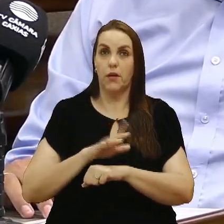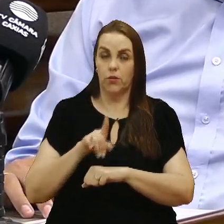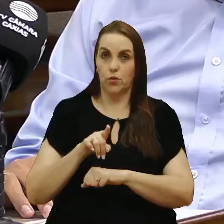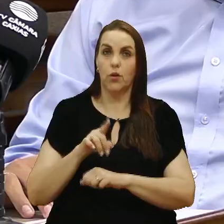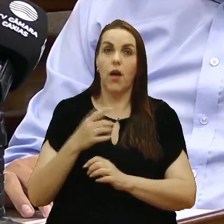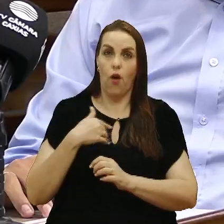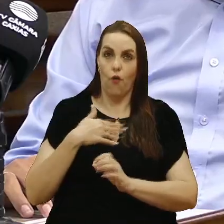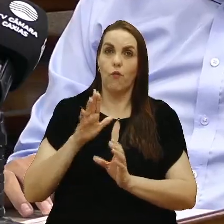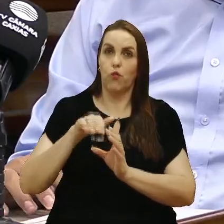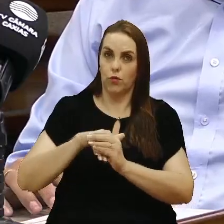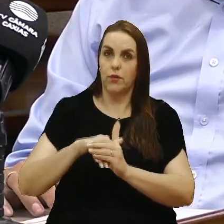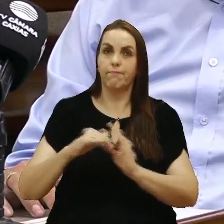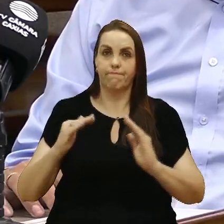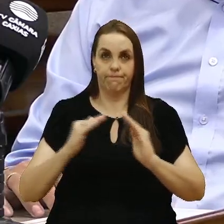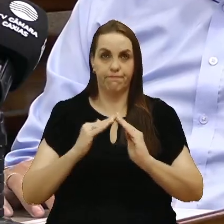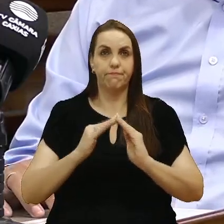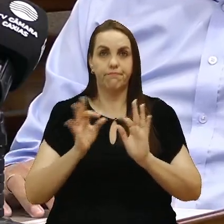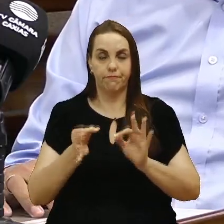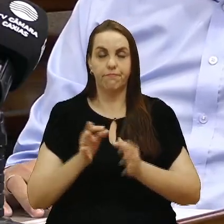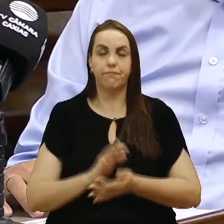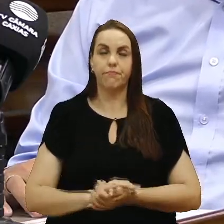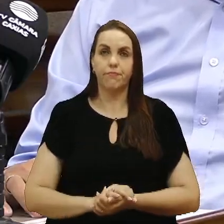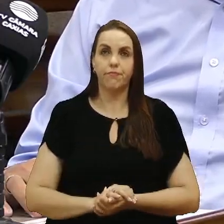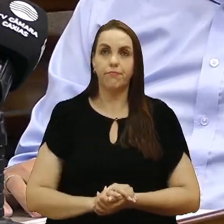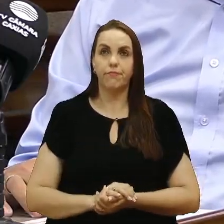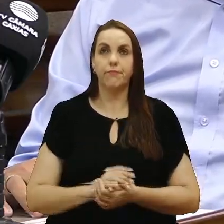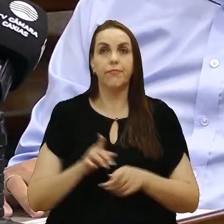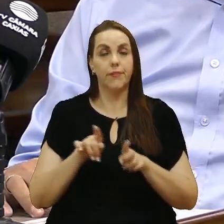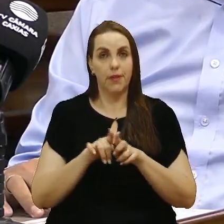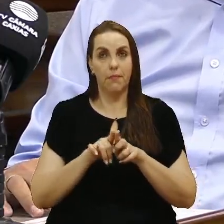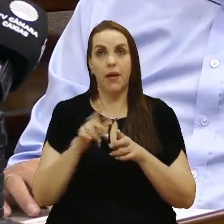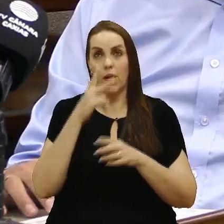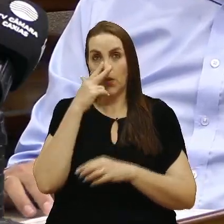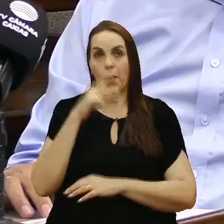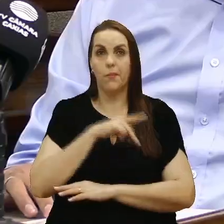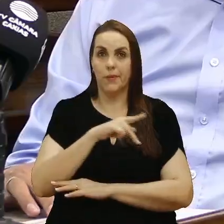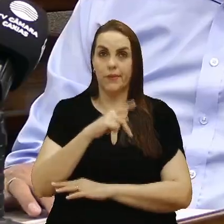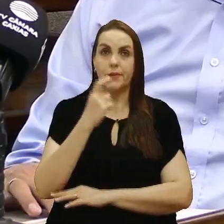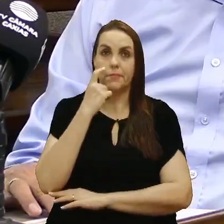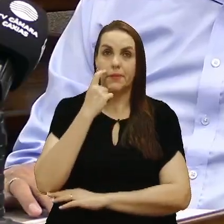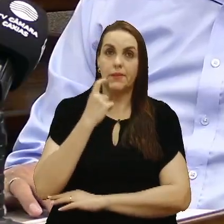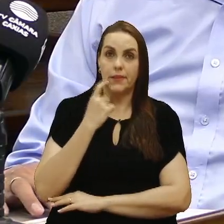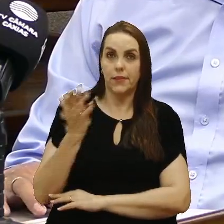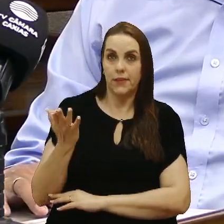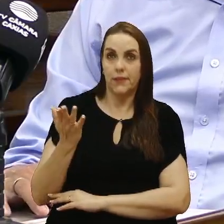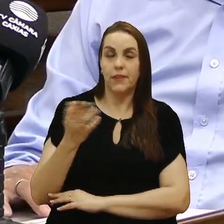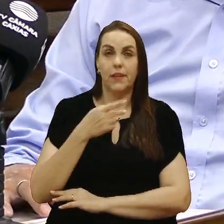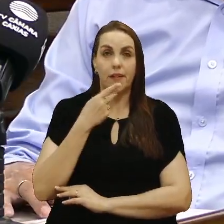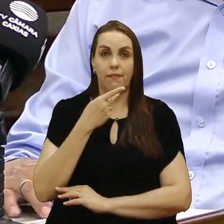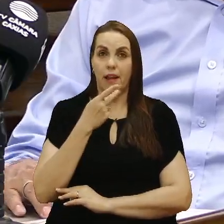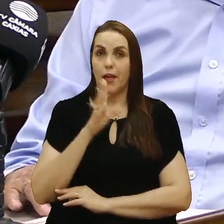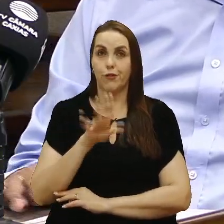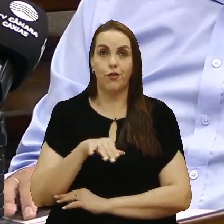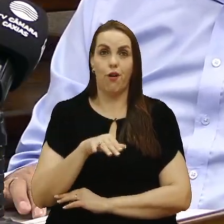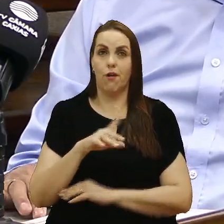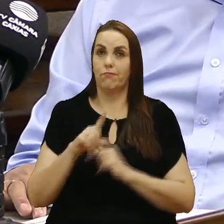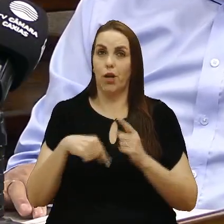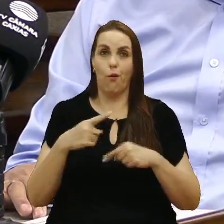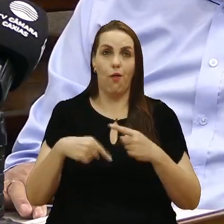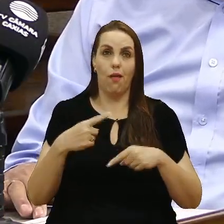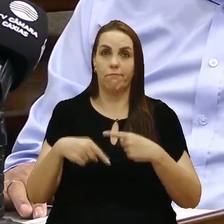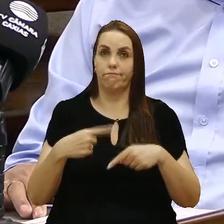votarei favorável. Embora, como diz o nosso presidente Petrini, eu acho que isso aqui é encher linguiça, porque